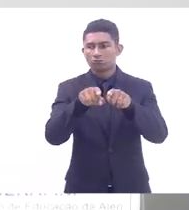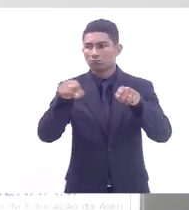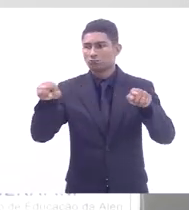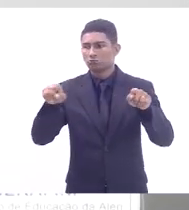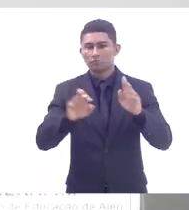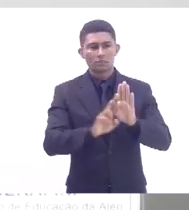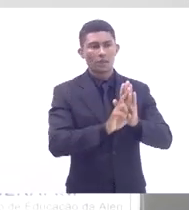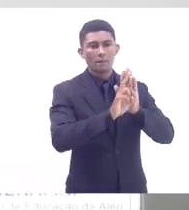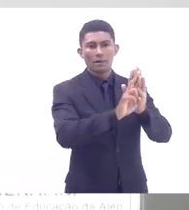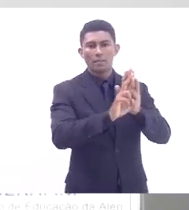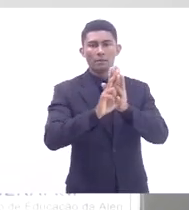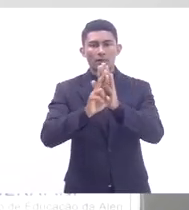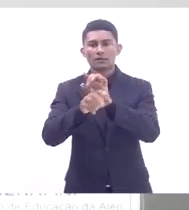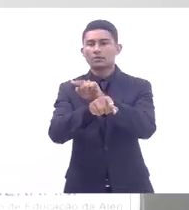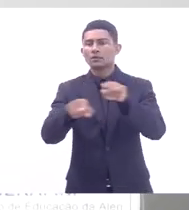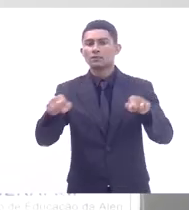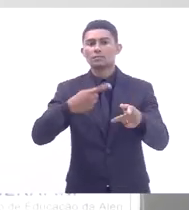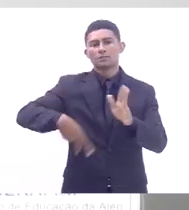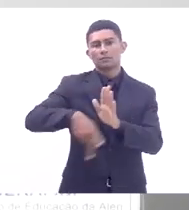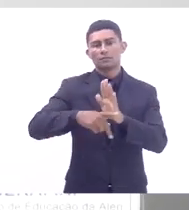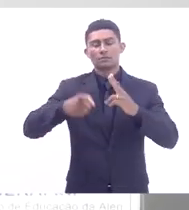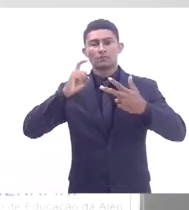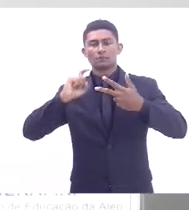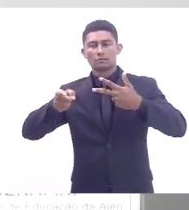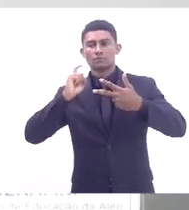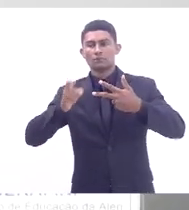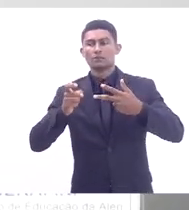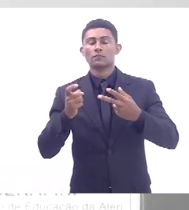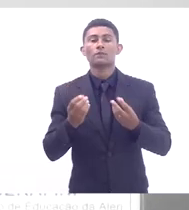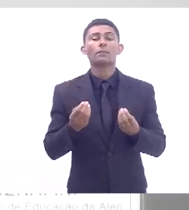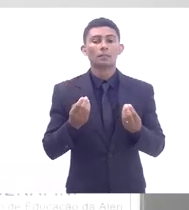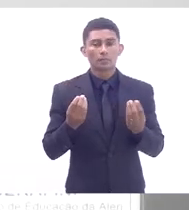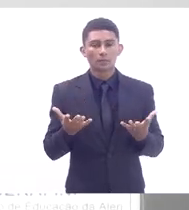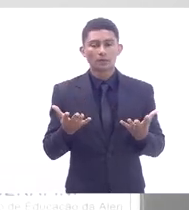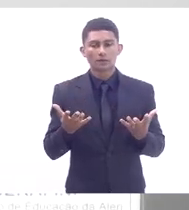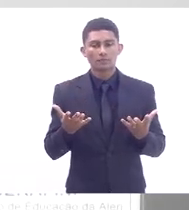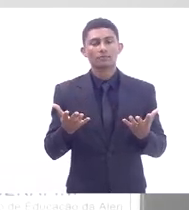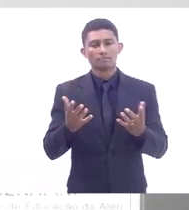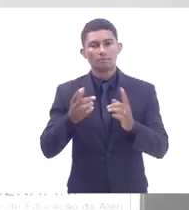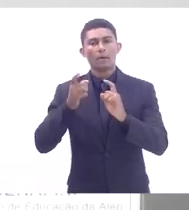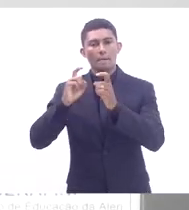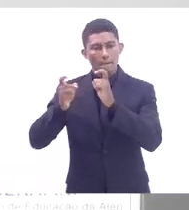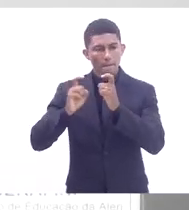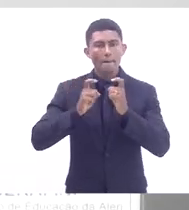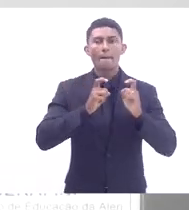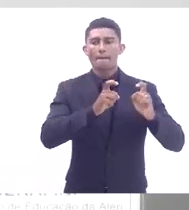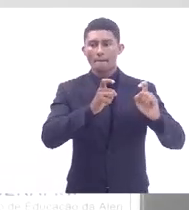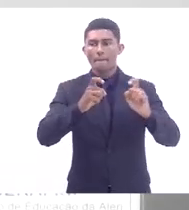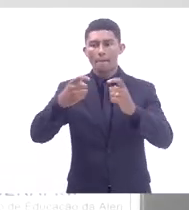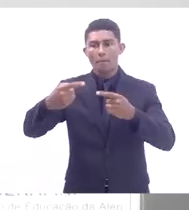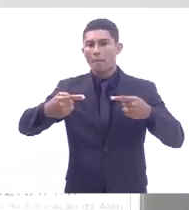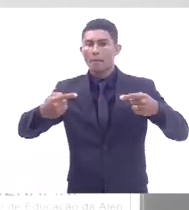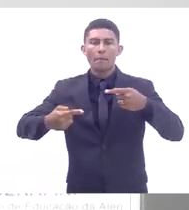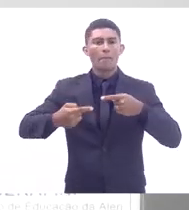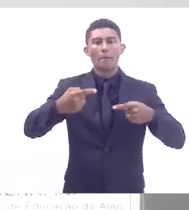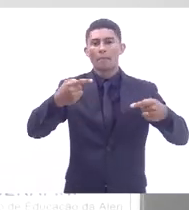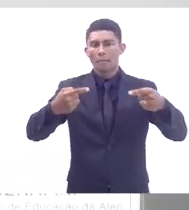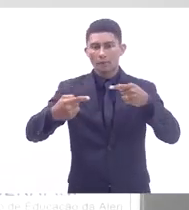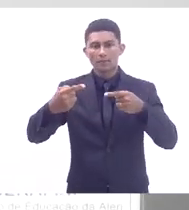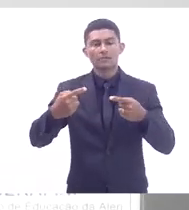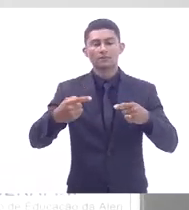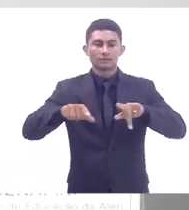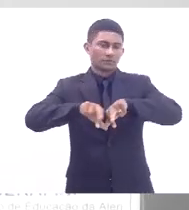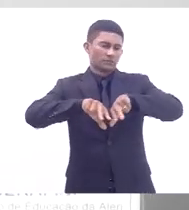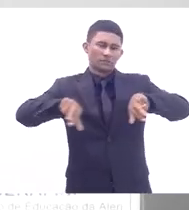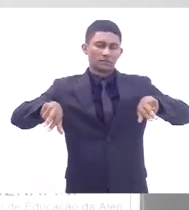do Poder Executivo é para poder fazer os debates necessários sobre as condições do serviço